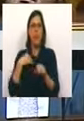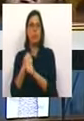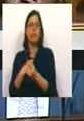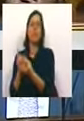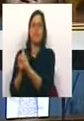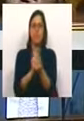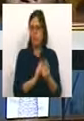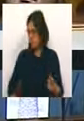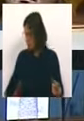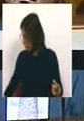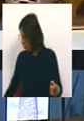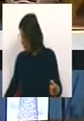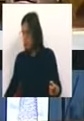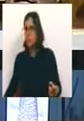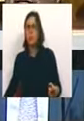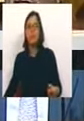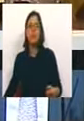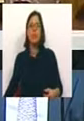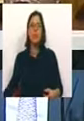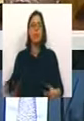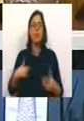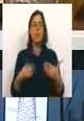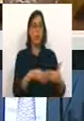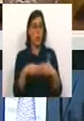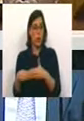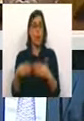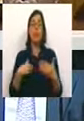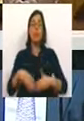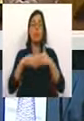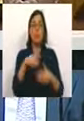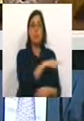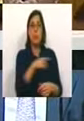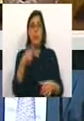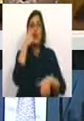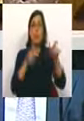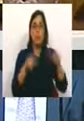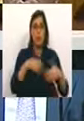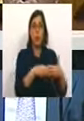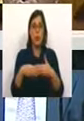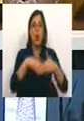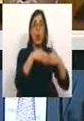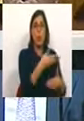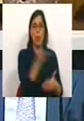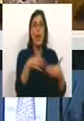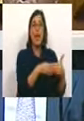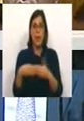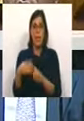trabalhar. Uma vez que eu sou agora líder, cumprimento as bancadas das pessoas dos respectivos